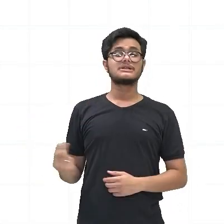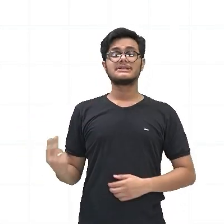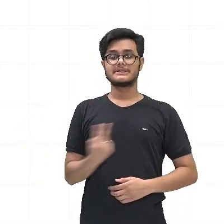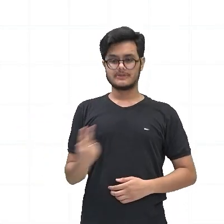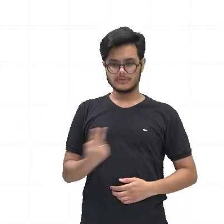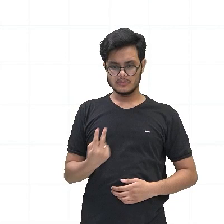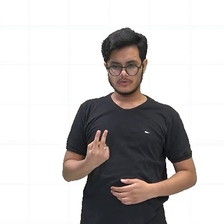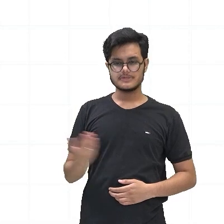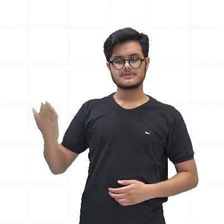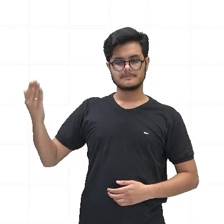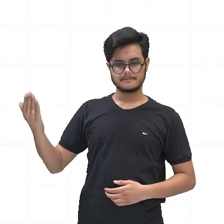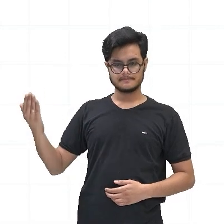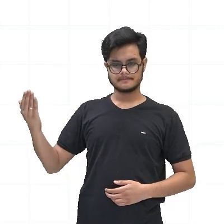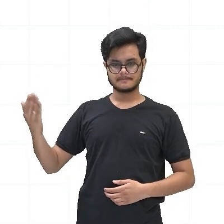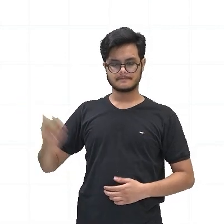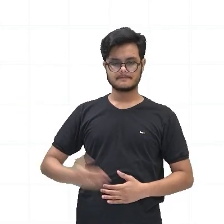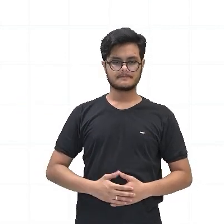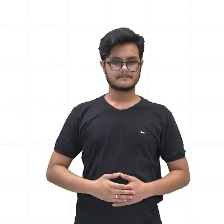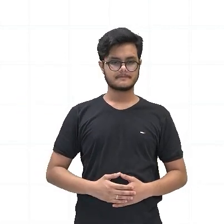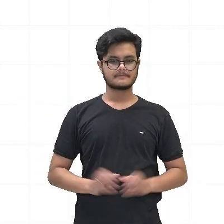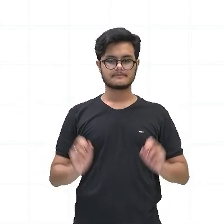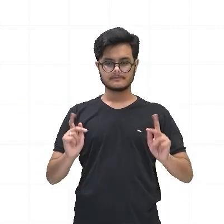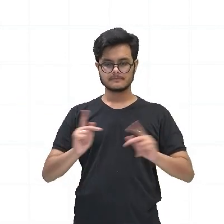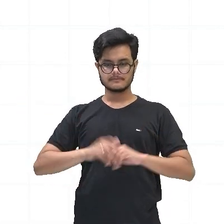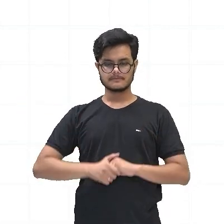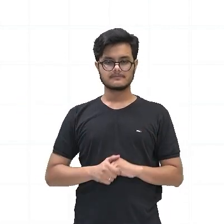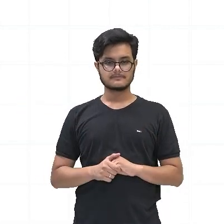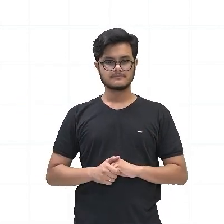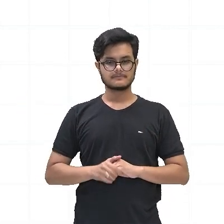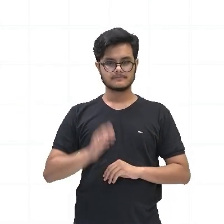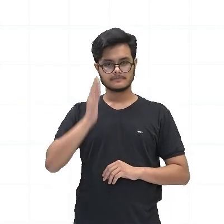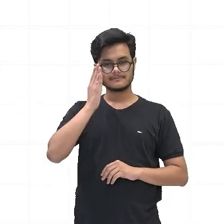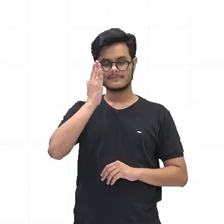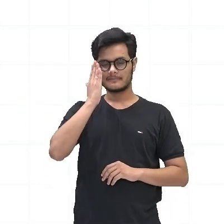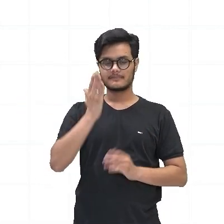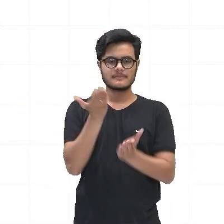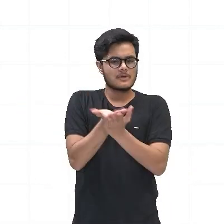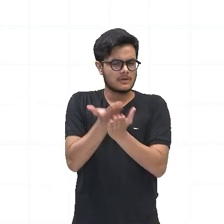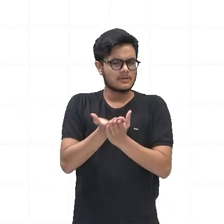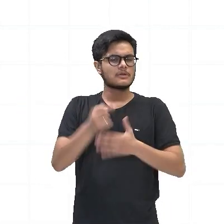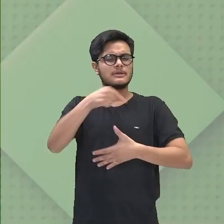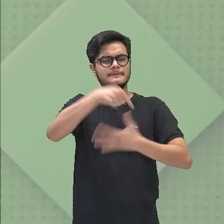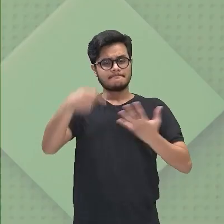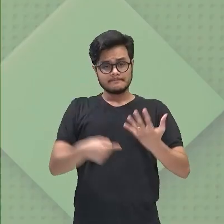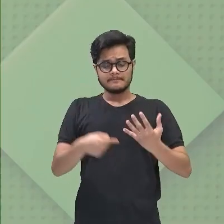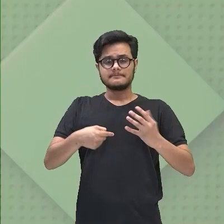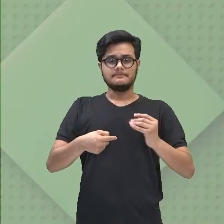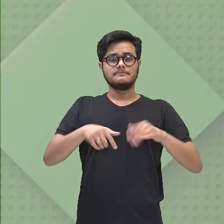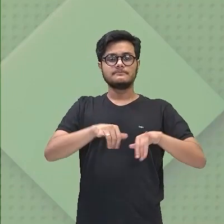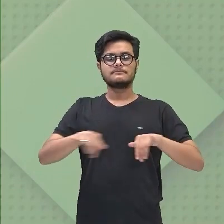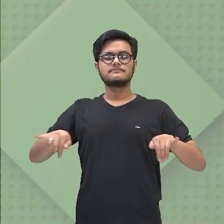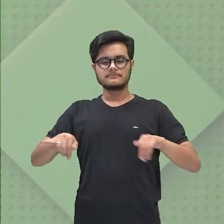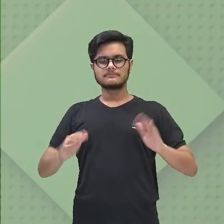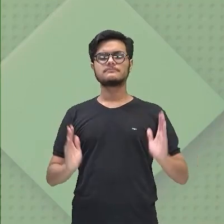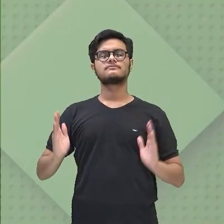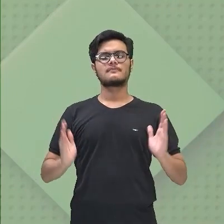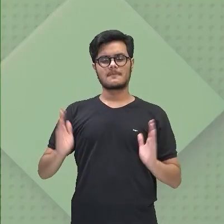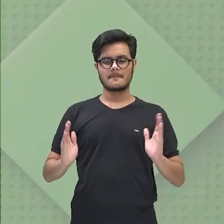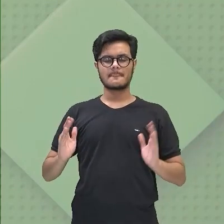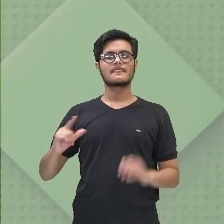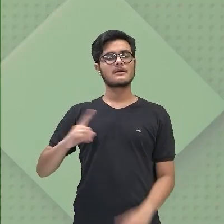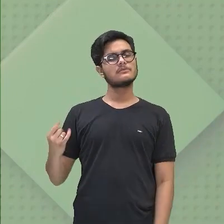série ou em paralelo, certo? E a gente viu aí um pouquinho sobre esses circuitos elétricos, né, que são